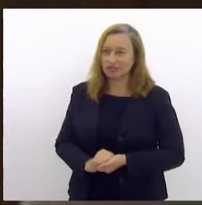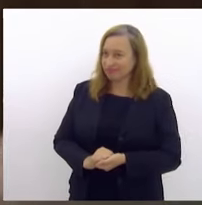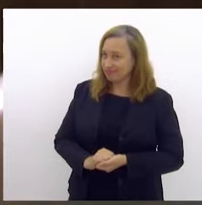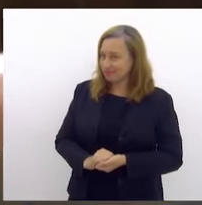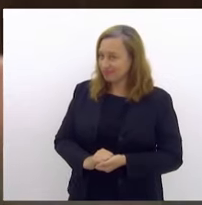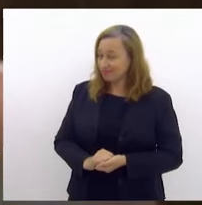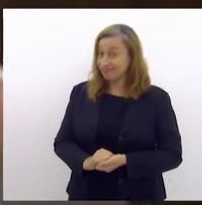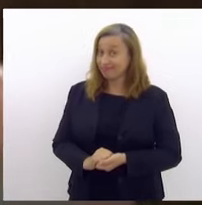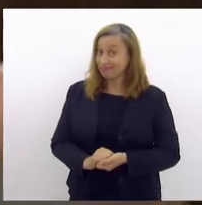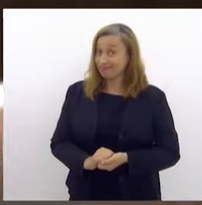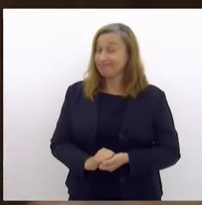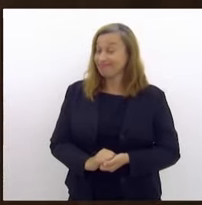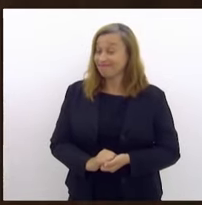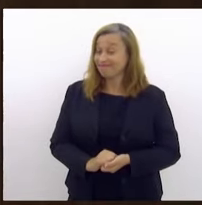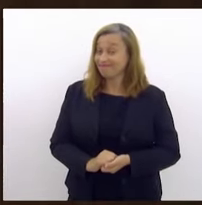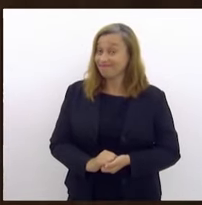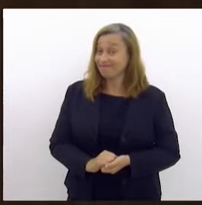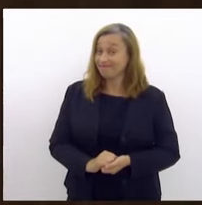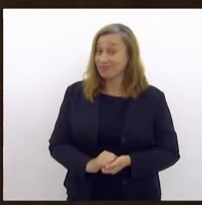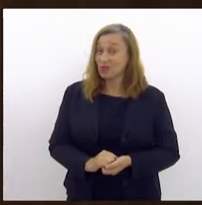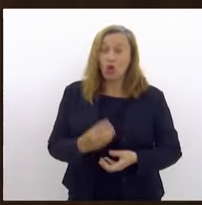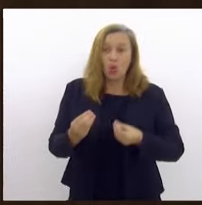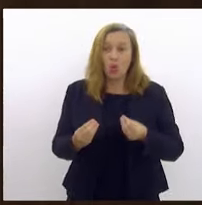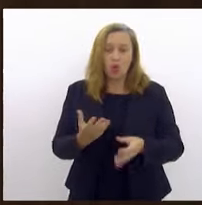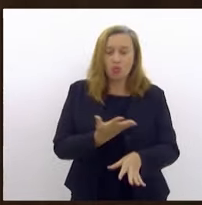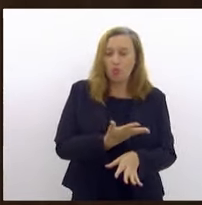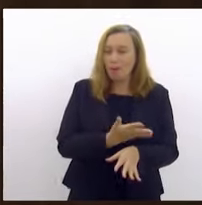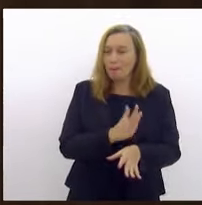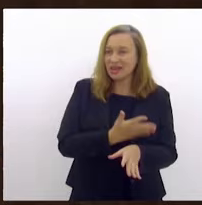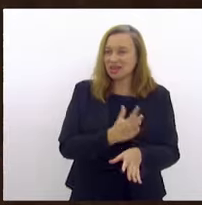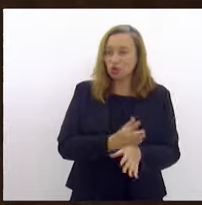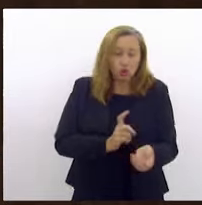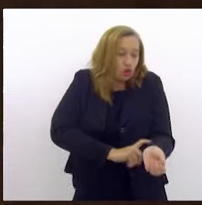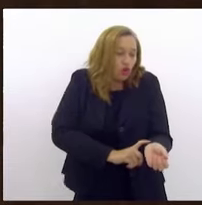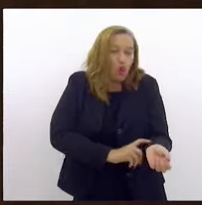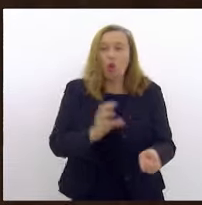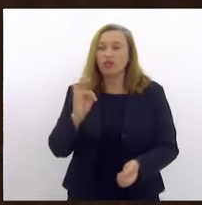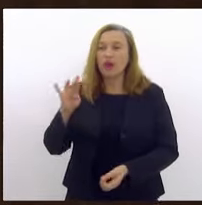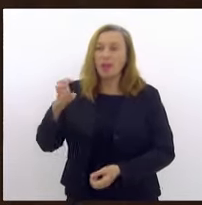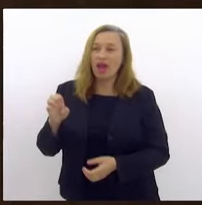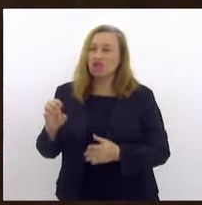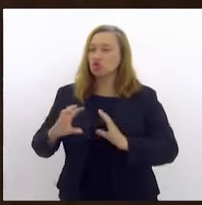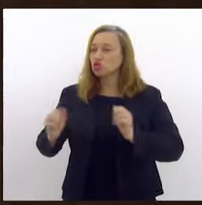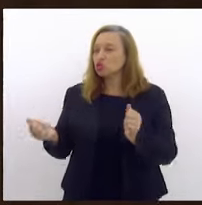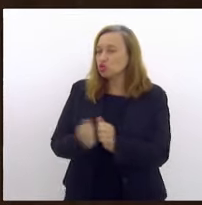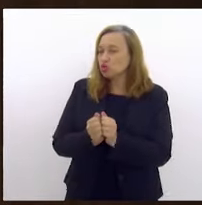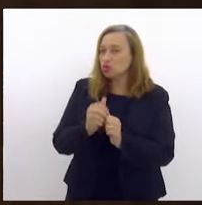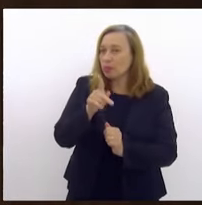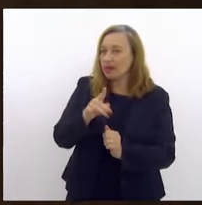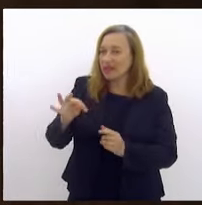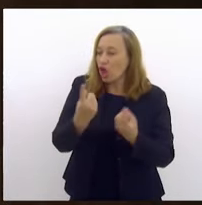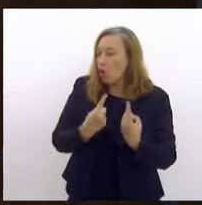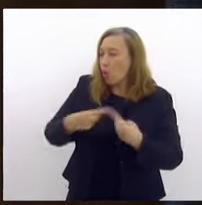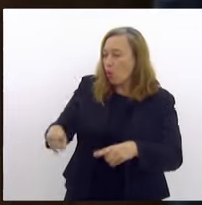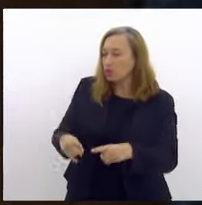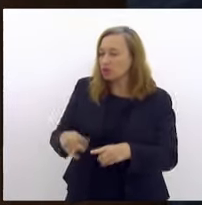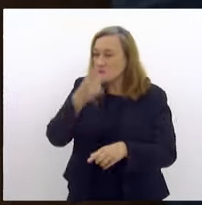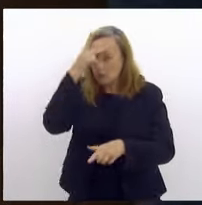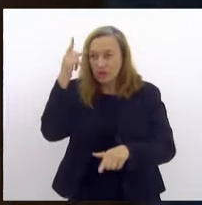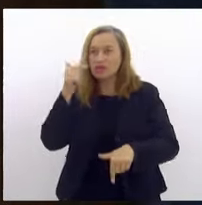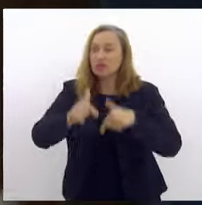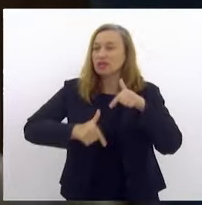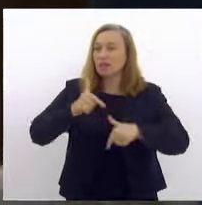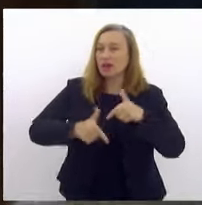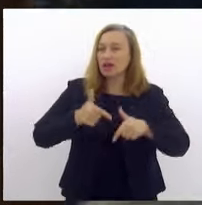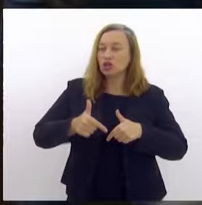a prática do nervosinho da Odebrecht junto com o PT, ataca o trabalhador usando a milícia de